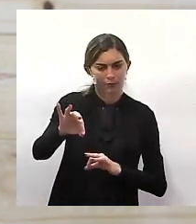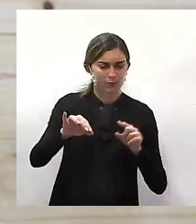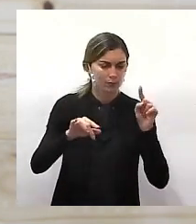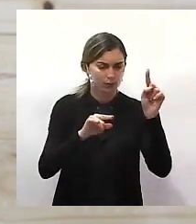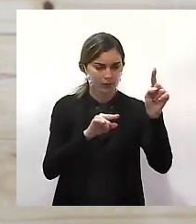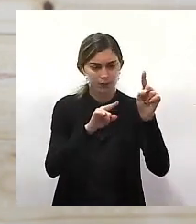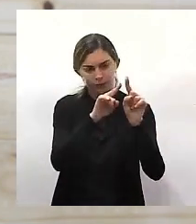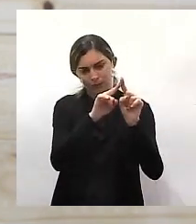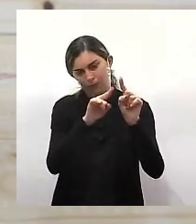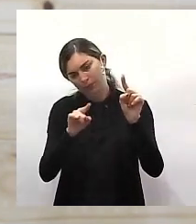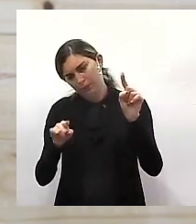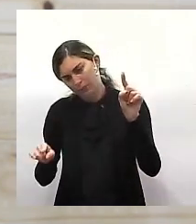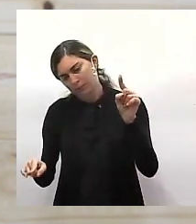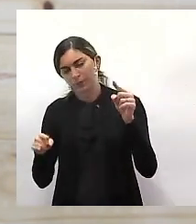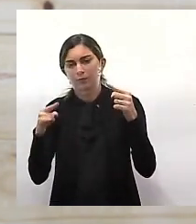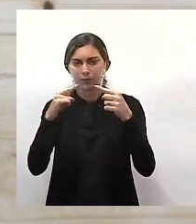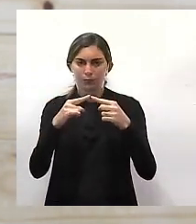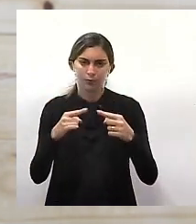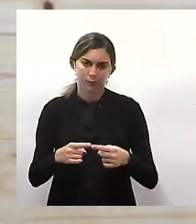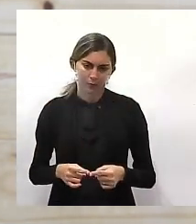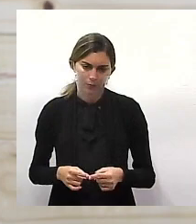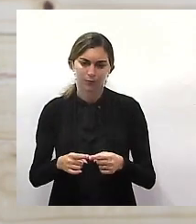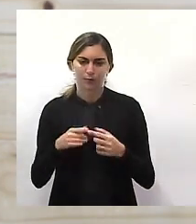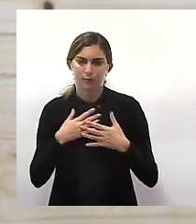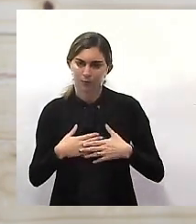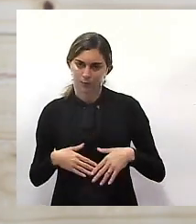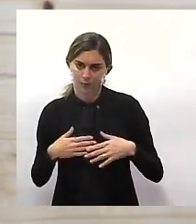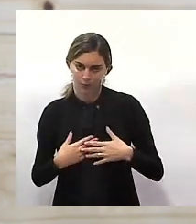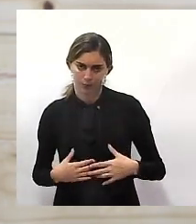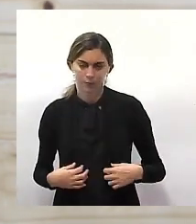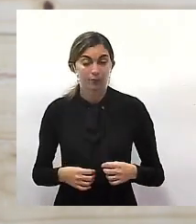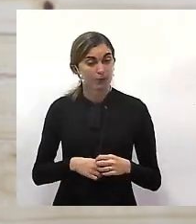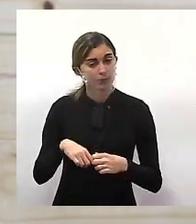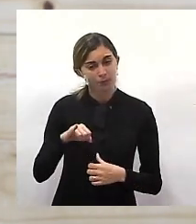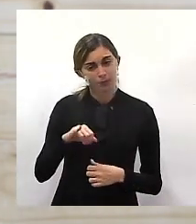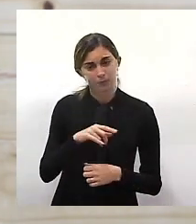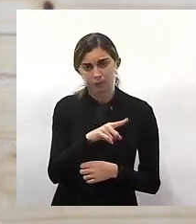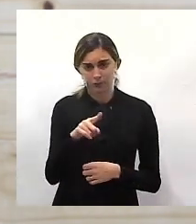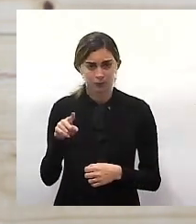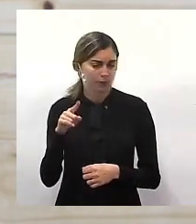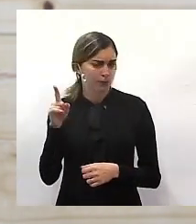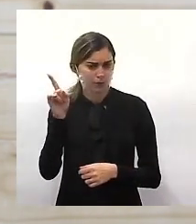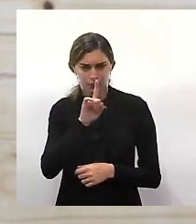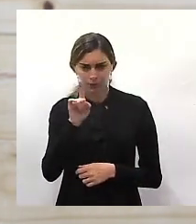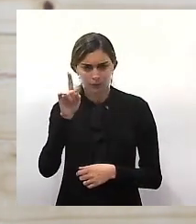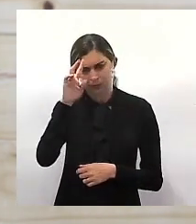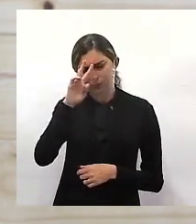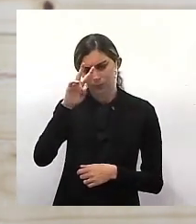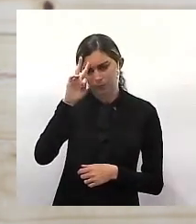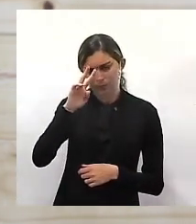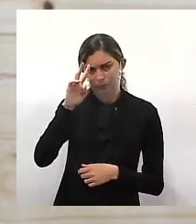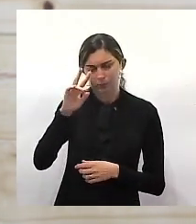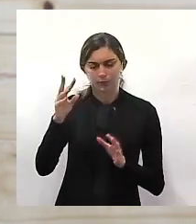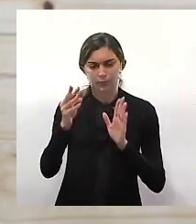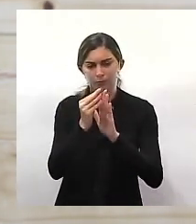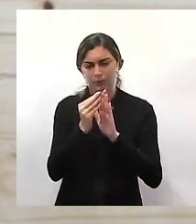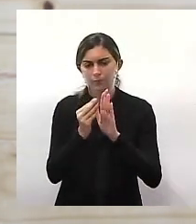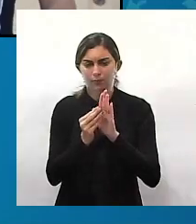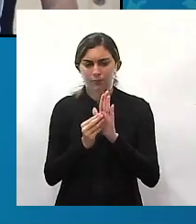você pode aplicá-la tranquilamente. Se você não lembrasse que tinha que colocar